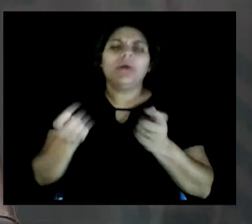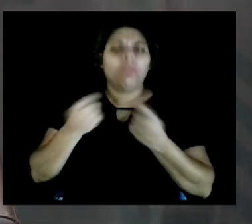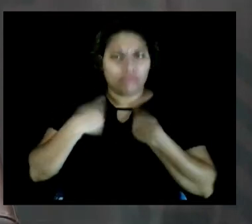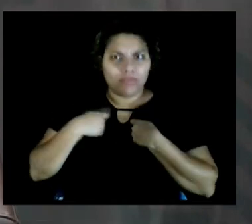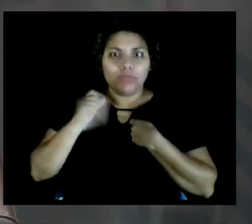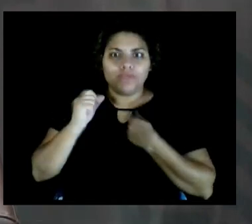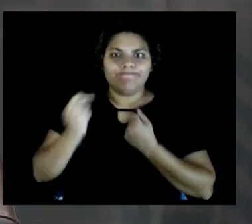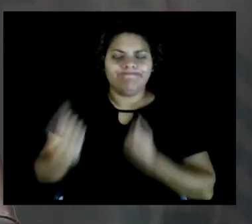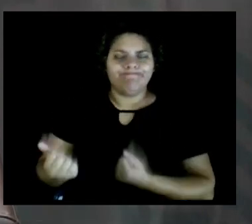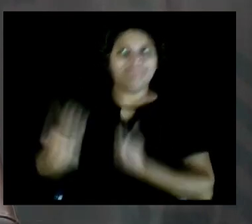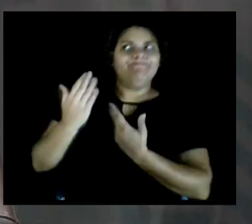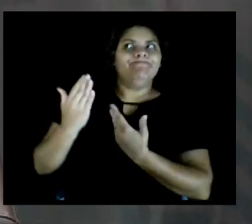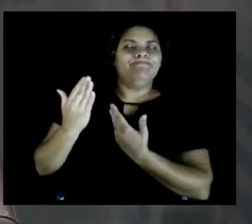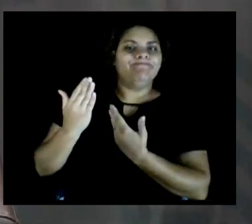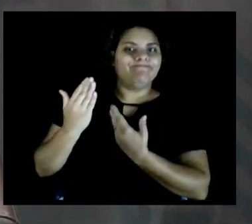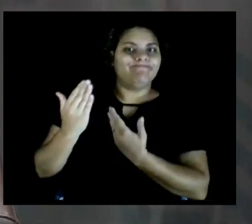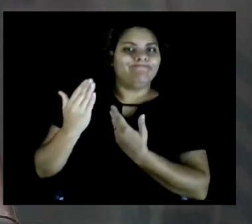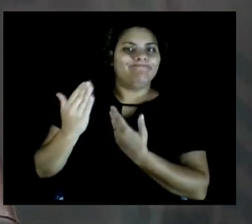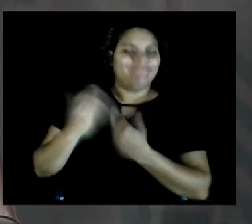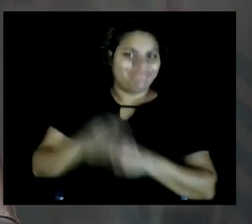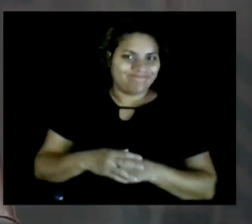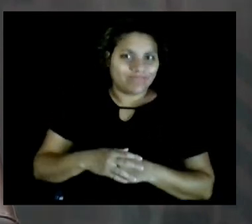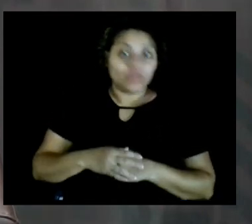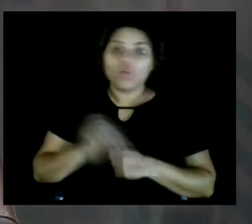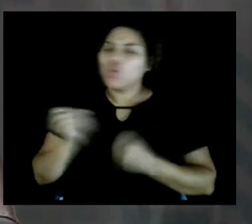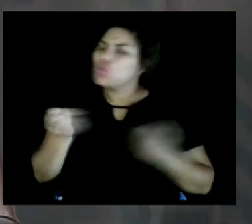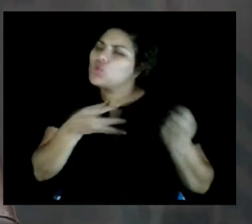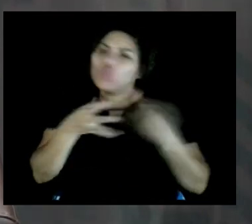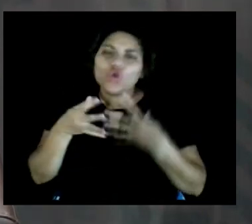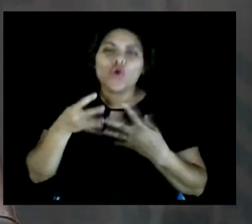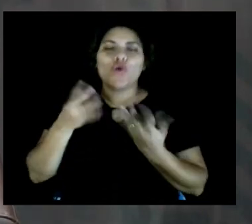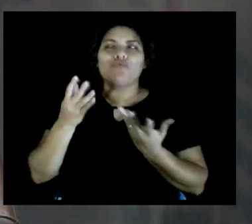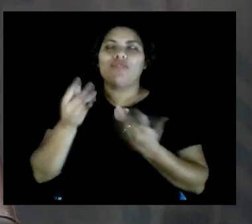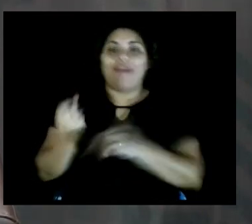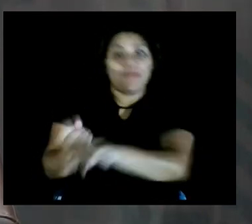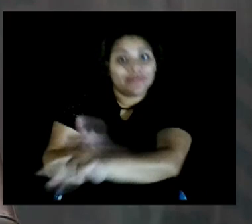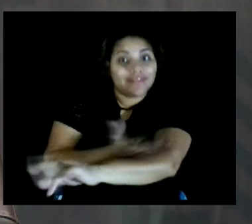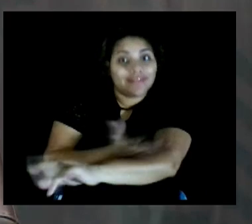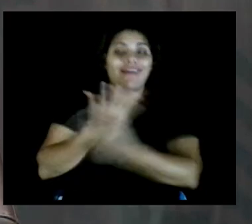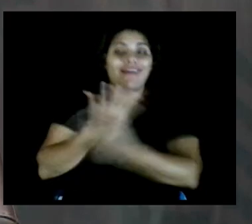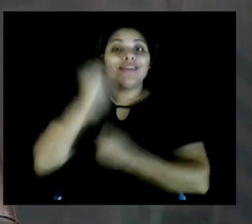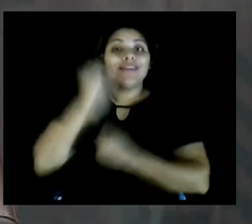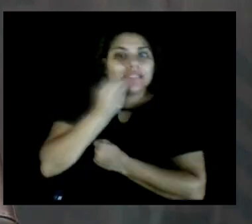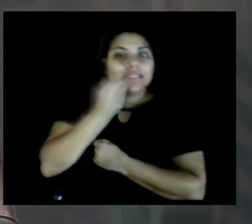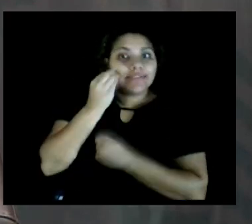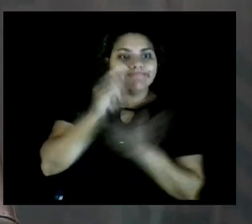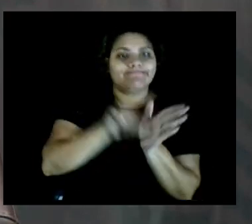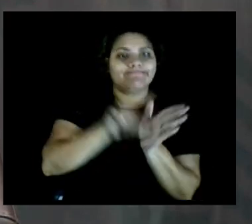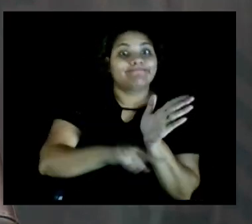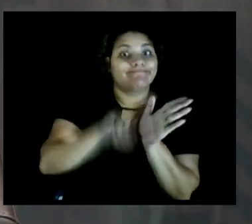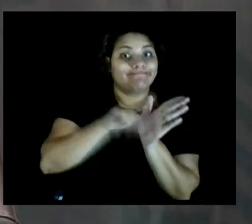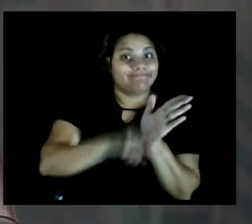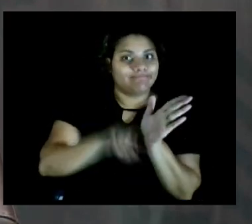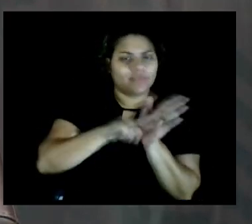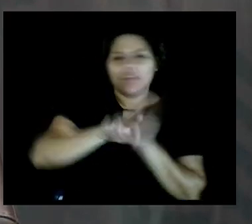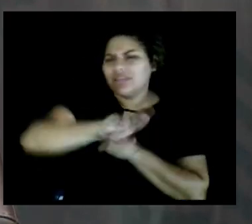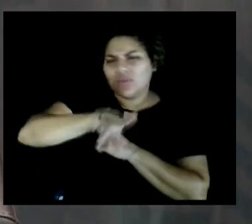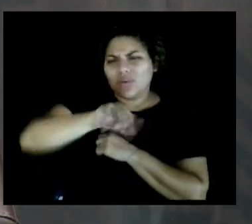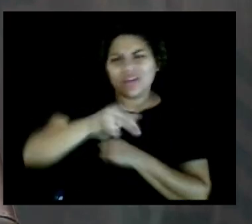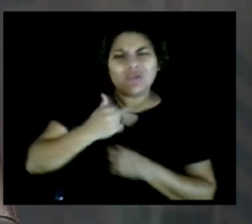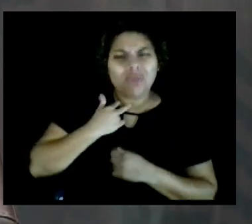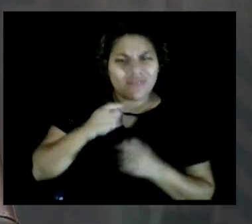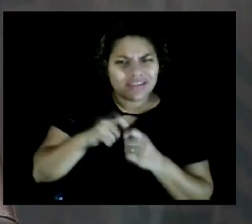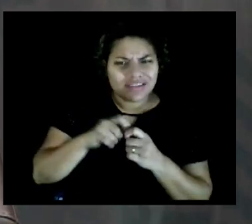gerar novas experiências, novas emoções negativas. Então, não que não devam fazer, mas por isso que eu volto a bater na tecla